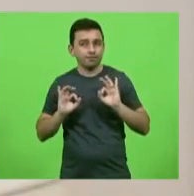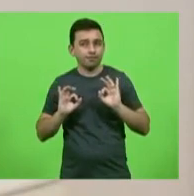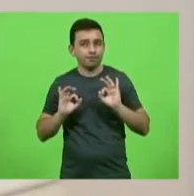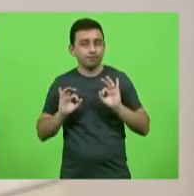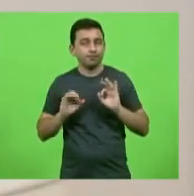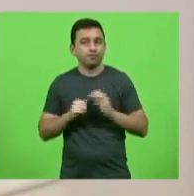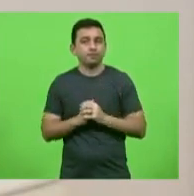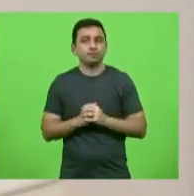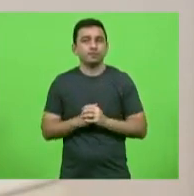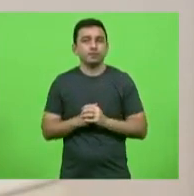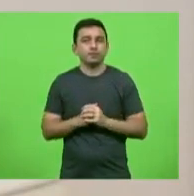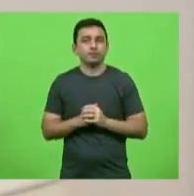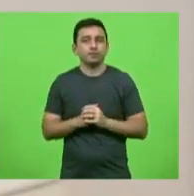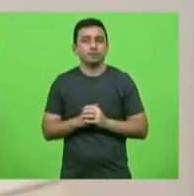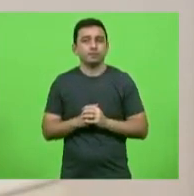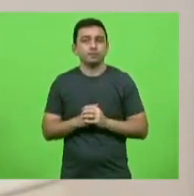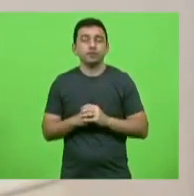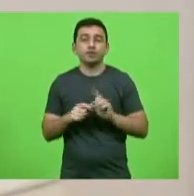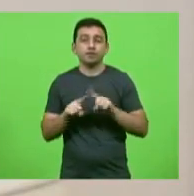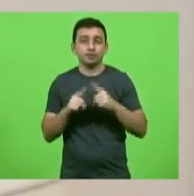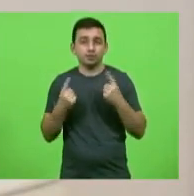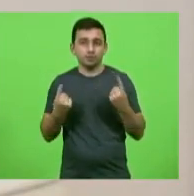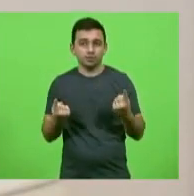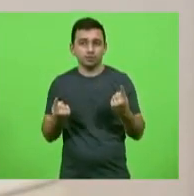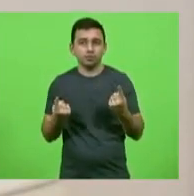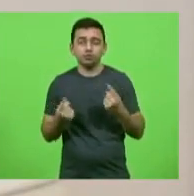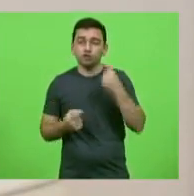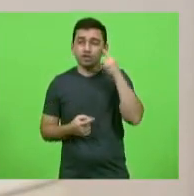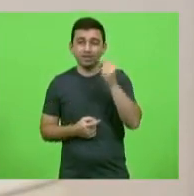lei. Contudo, em